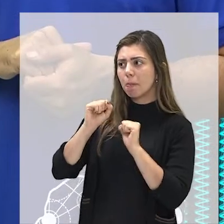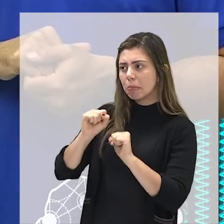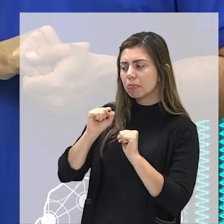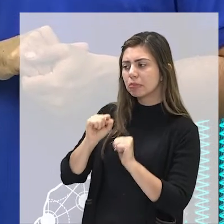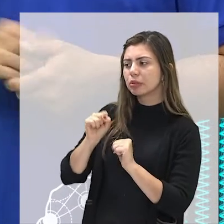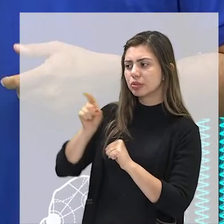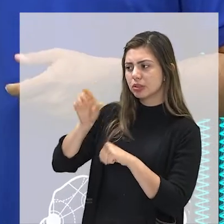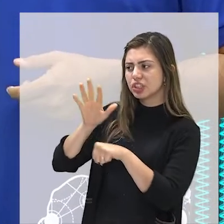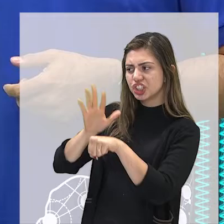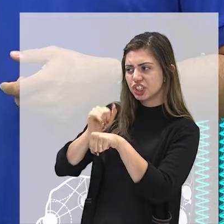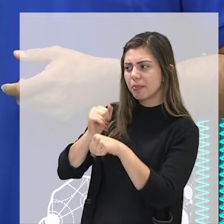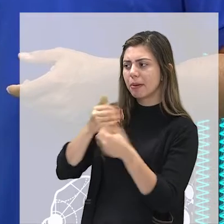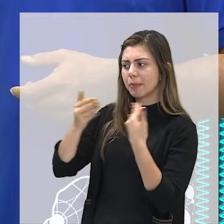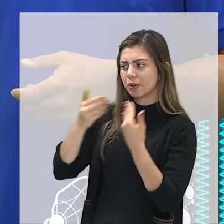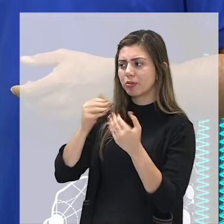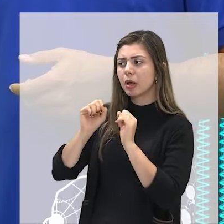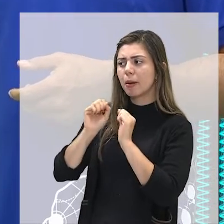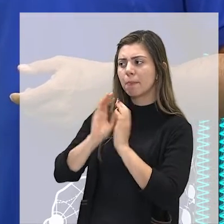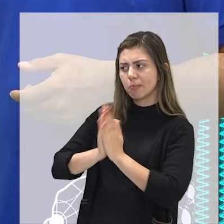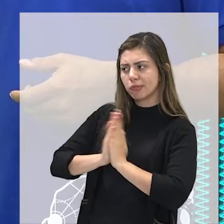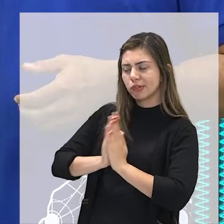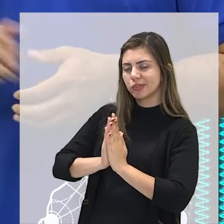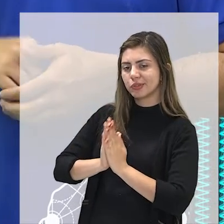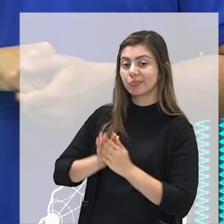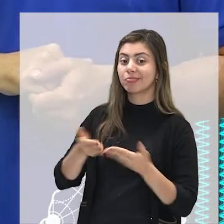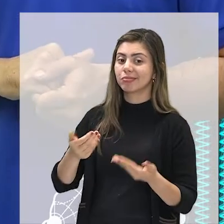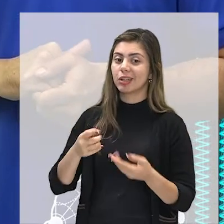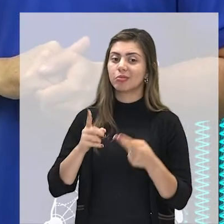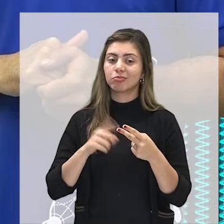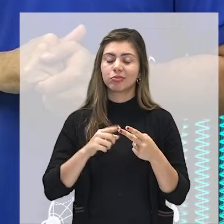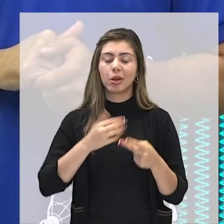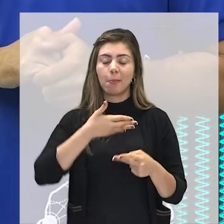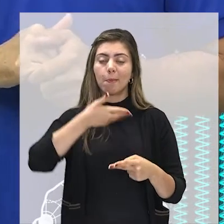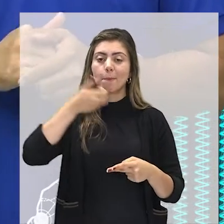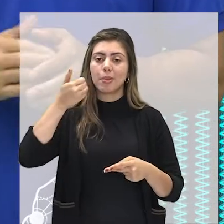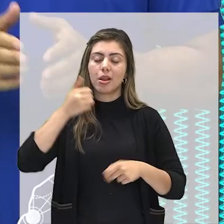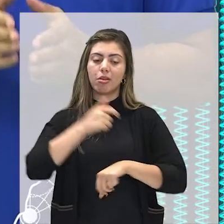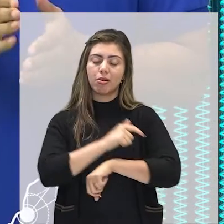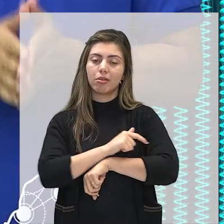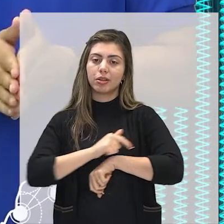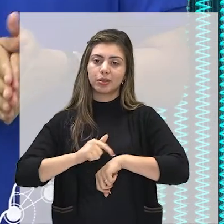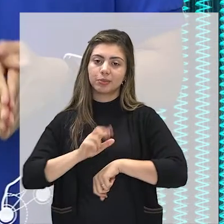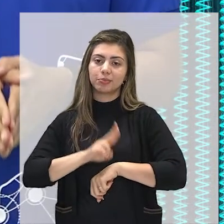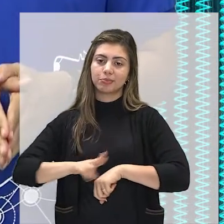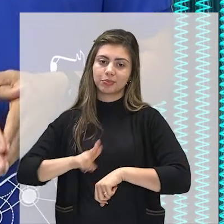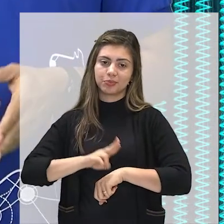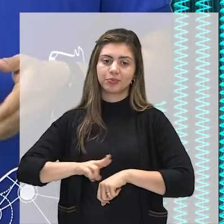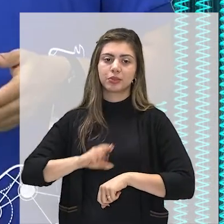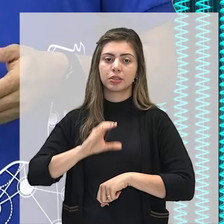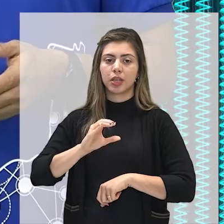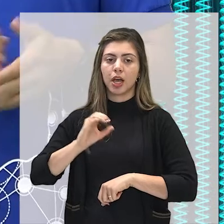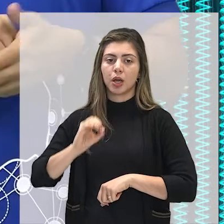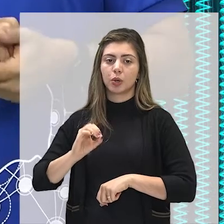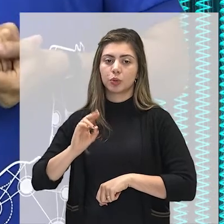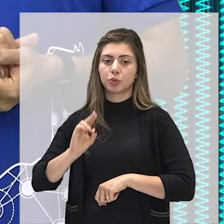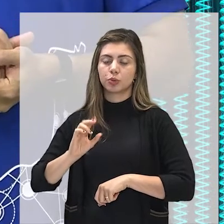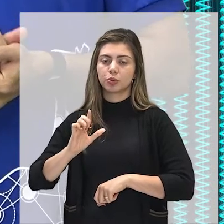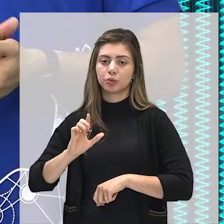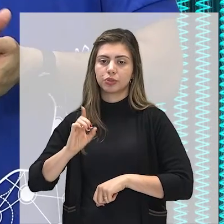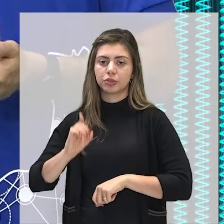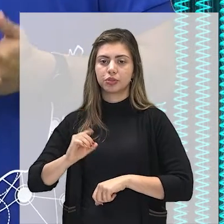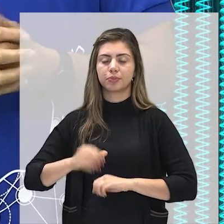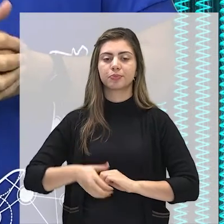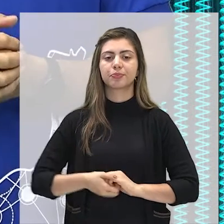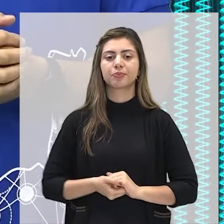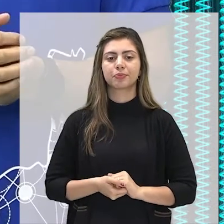Amy, por favor? Repare que é muito mais educado, claramente mais educada a utilização do could, ok? Falando ainda sobre o